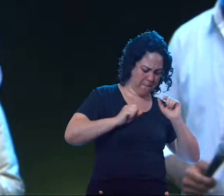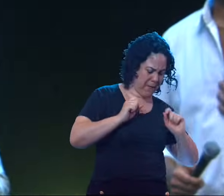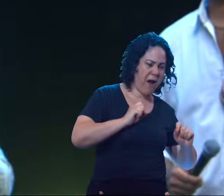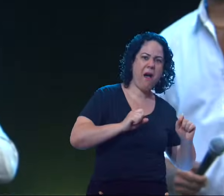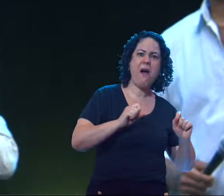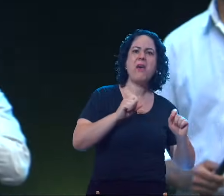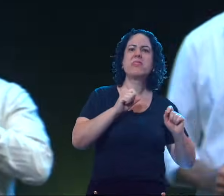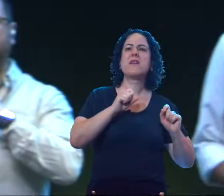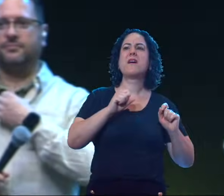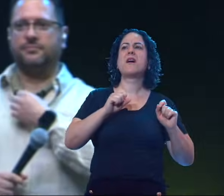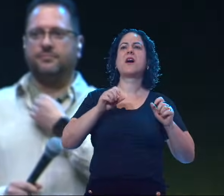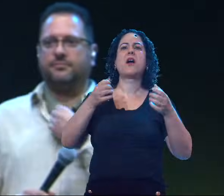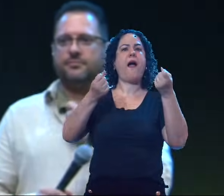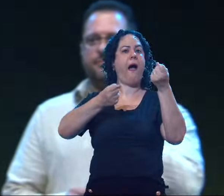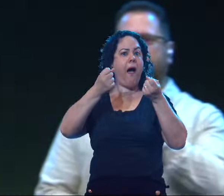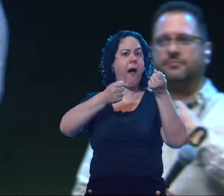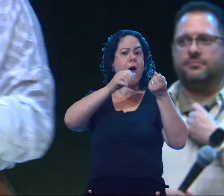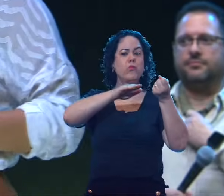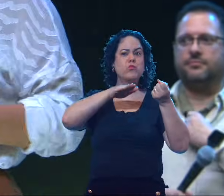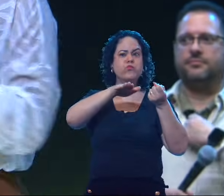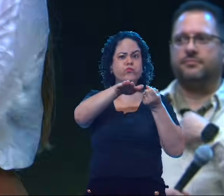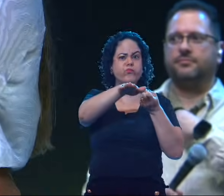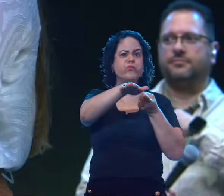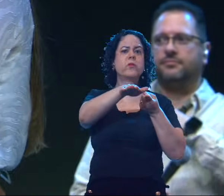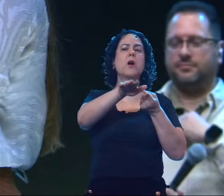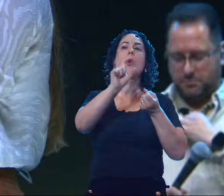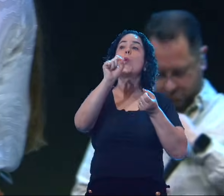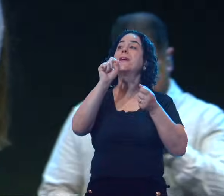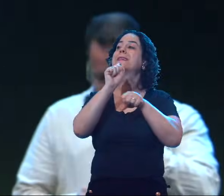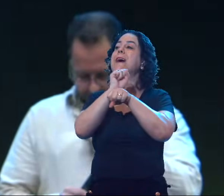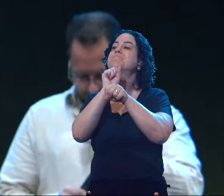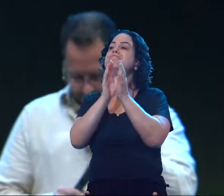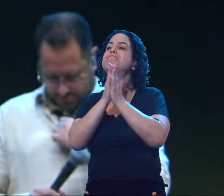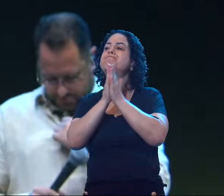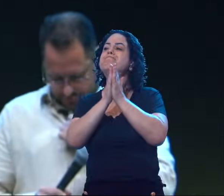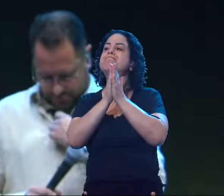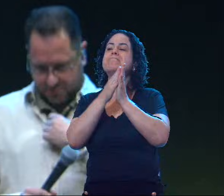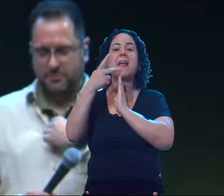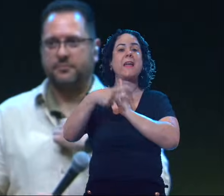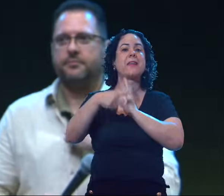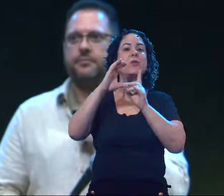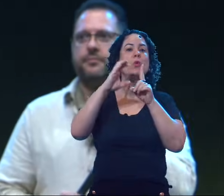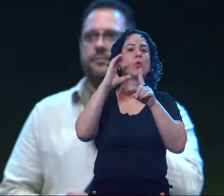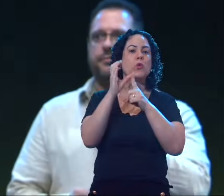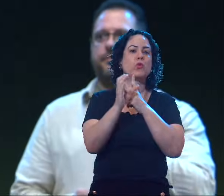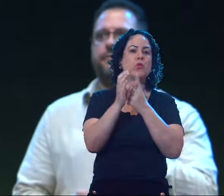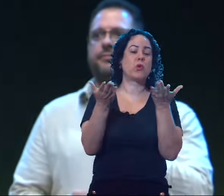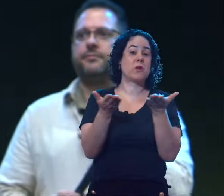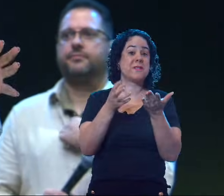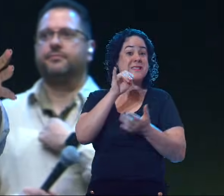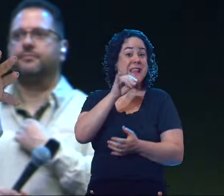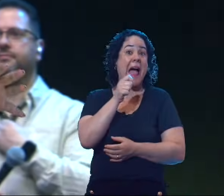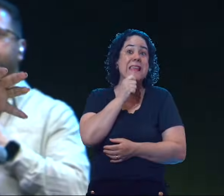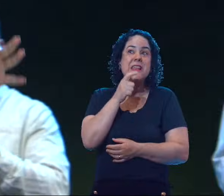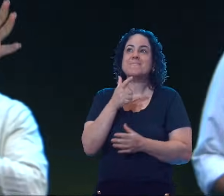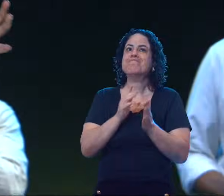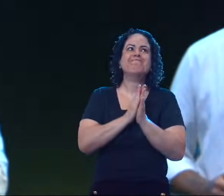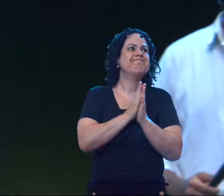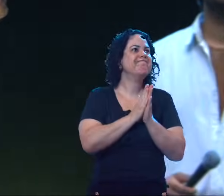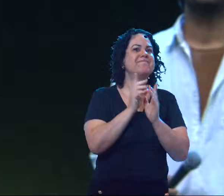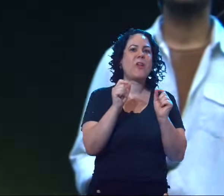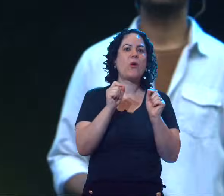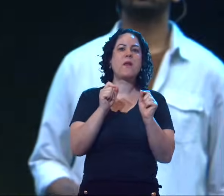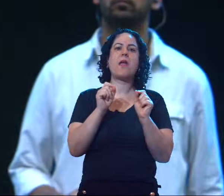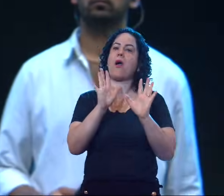no trânsito, no estacionamento, qual era a sua expectativa para esse culto? Se você ainda não gerou expectativa, eu quero